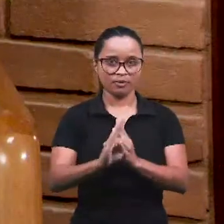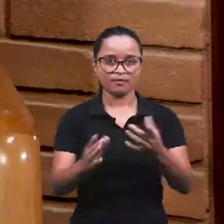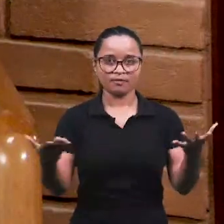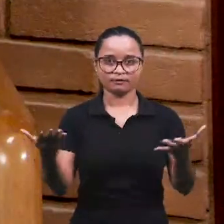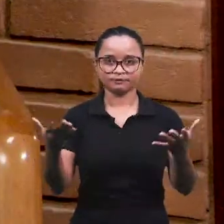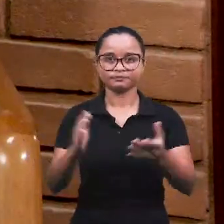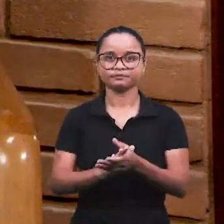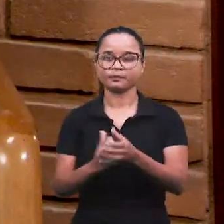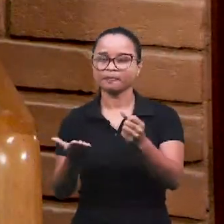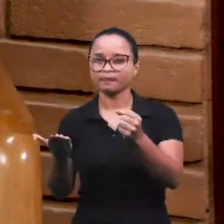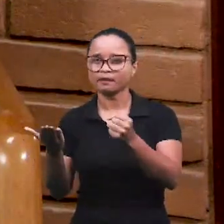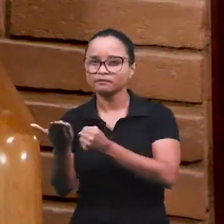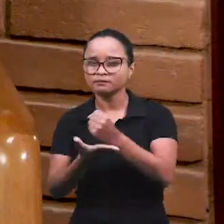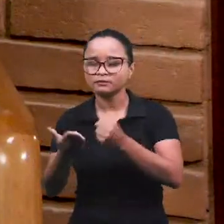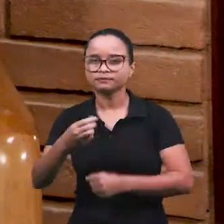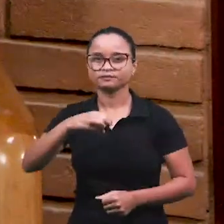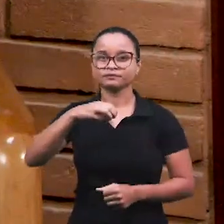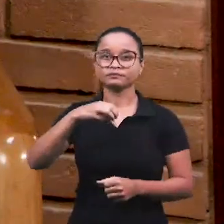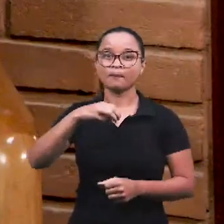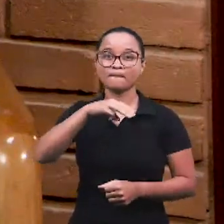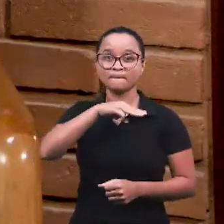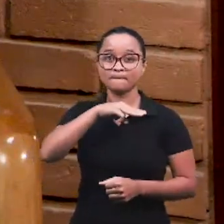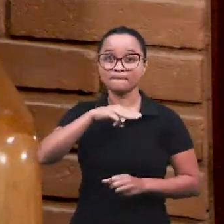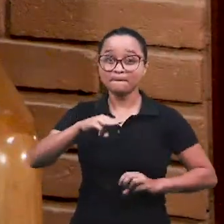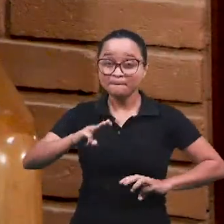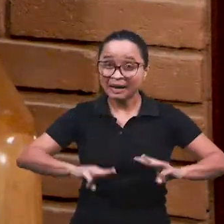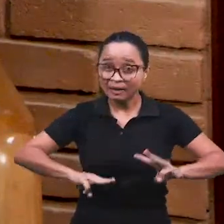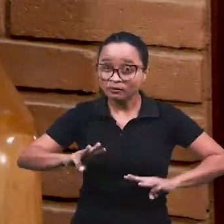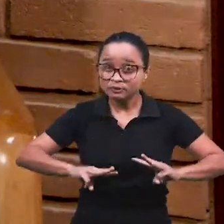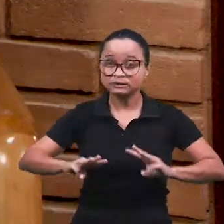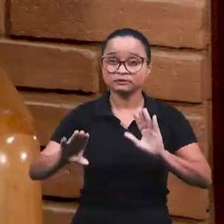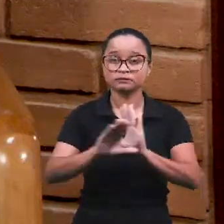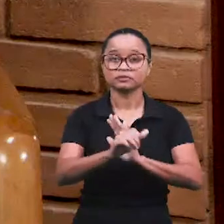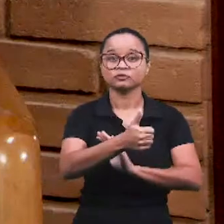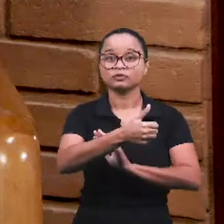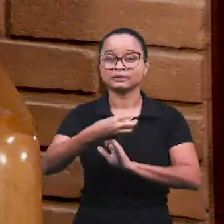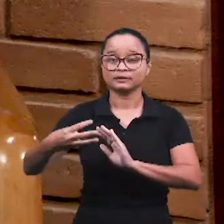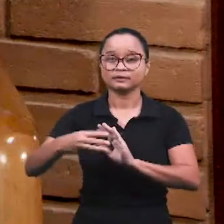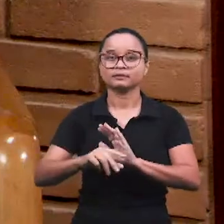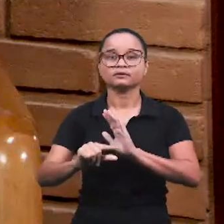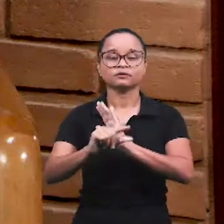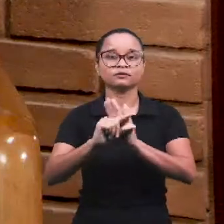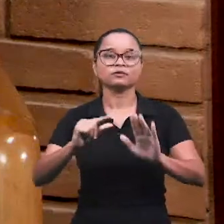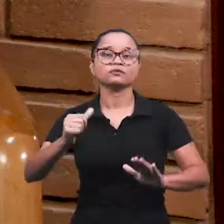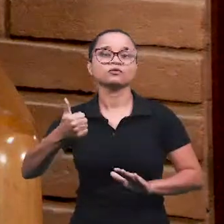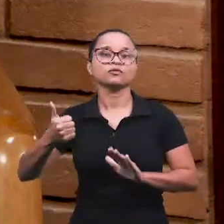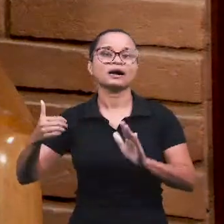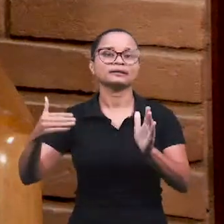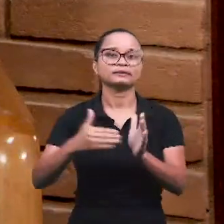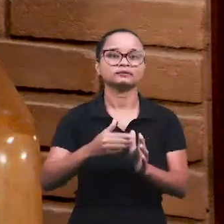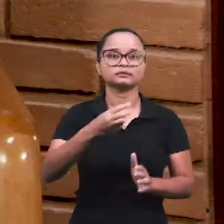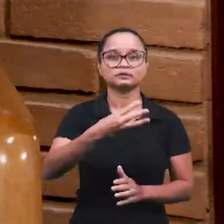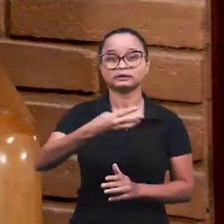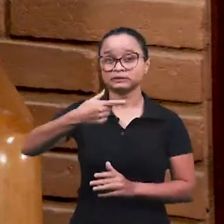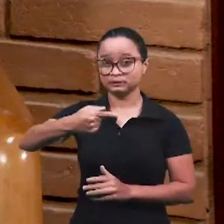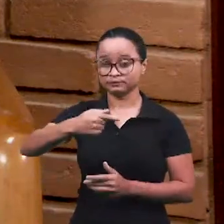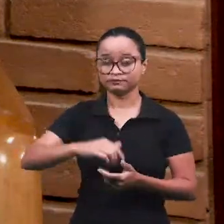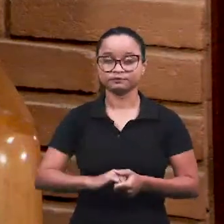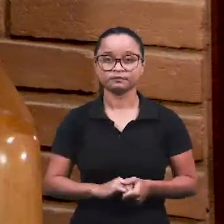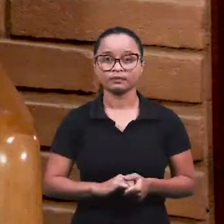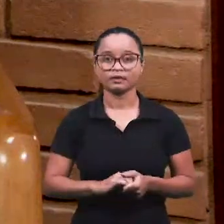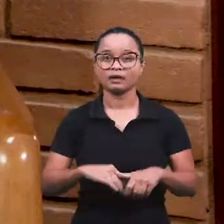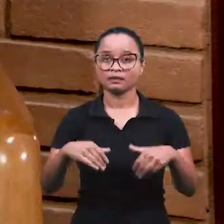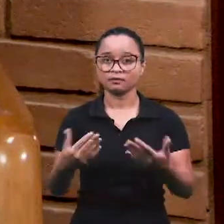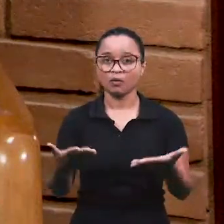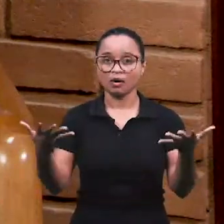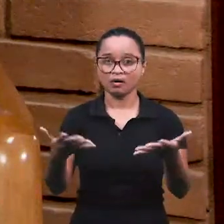estará baseada no Evangelho de Marcos, Marcos capítulo 13, do versículo 1 ao versículo 37.